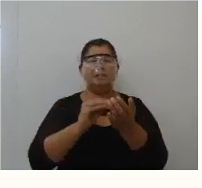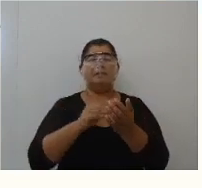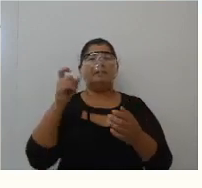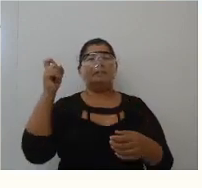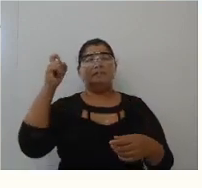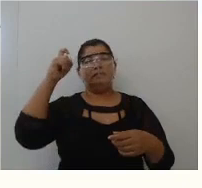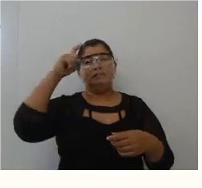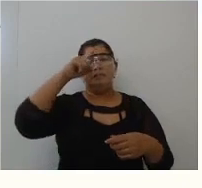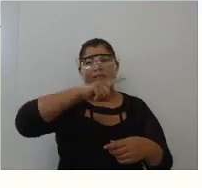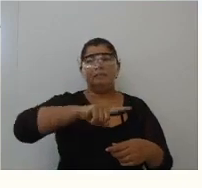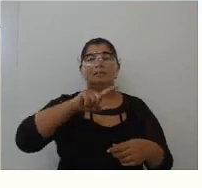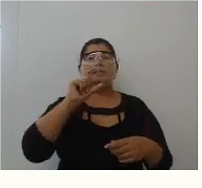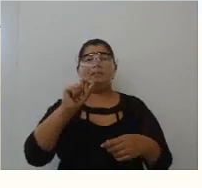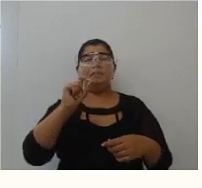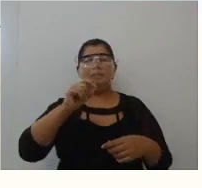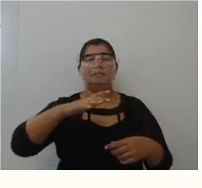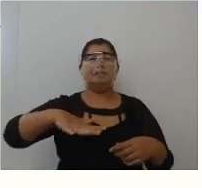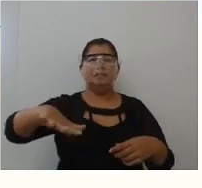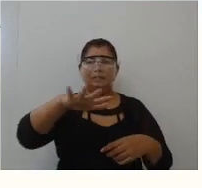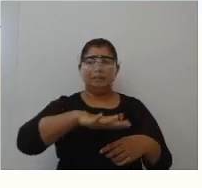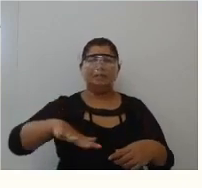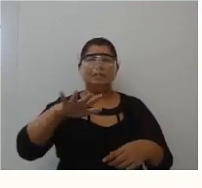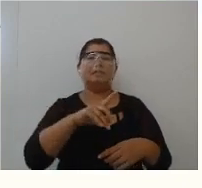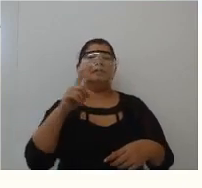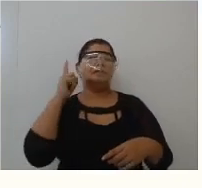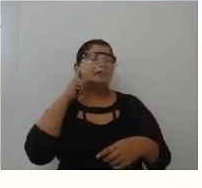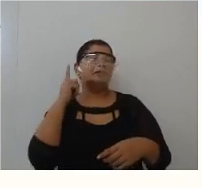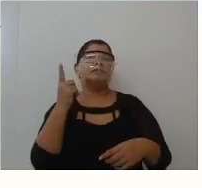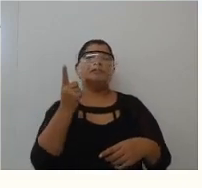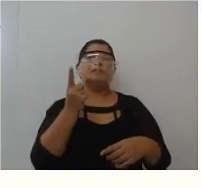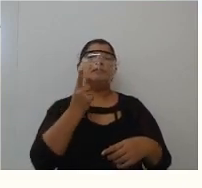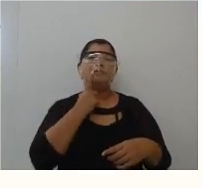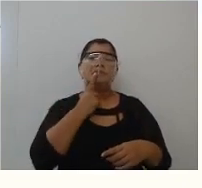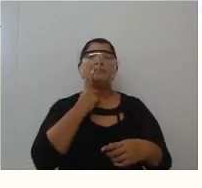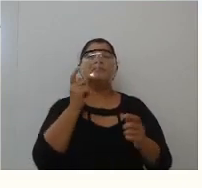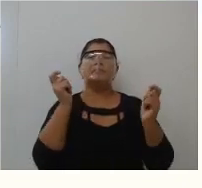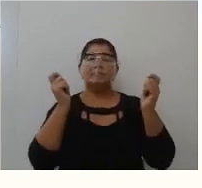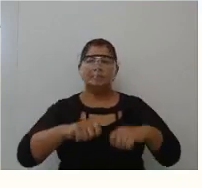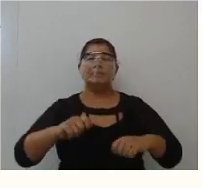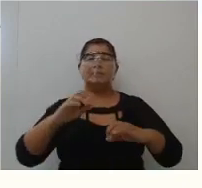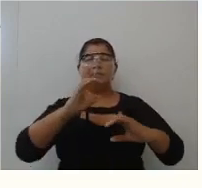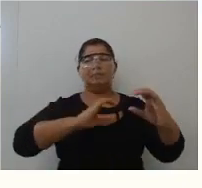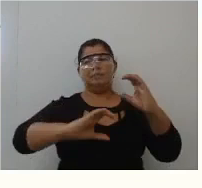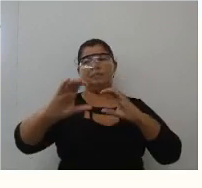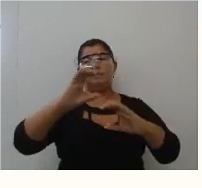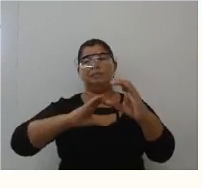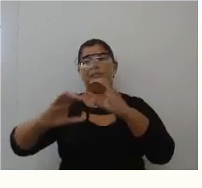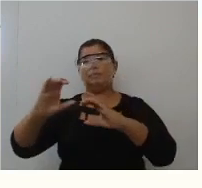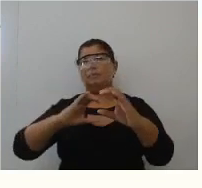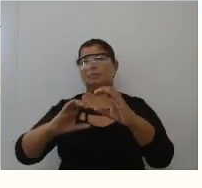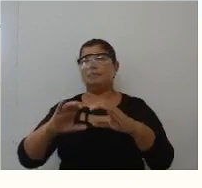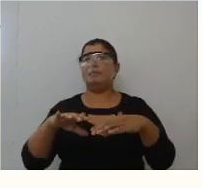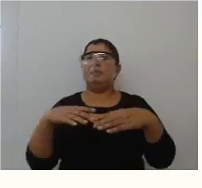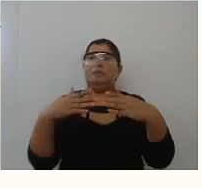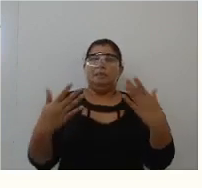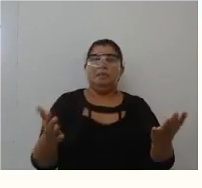para que os cidadãos que possuem deficiência auditiva possam se comunicar. Percebam, o